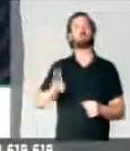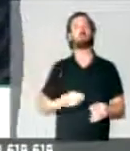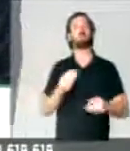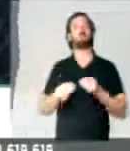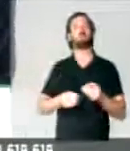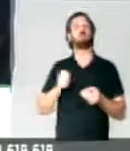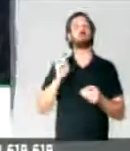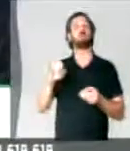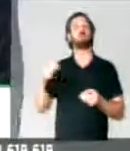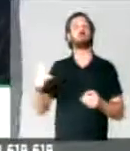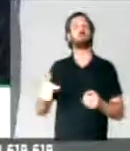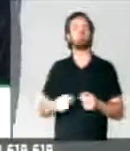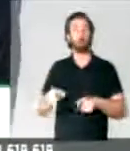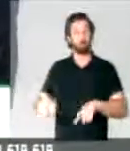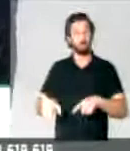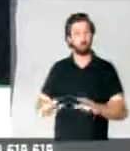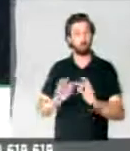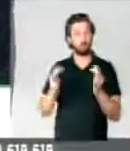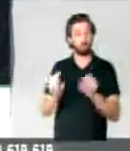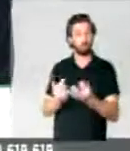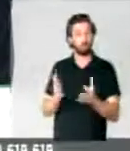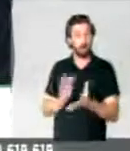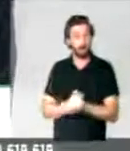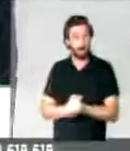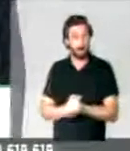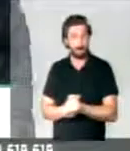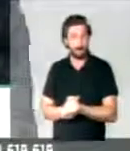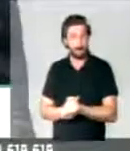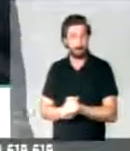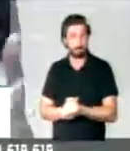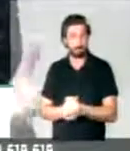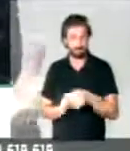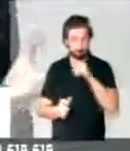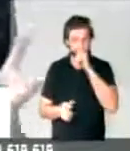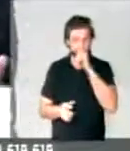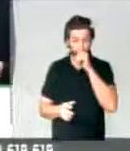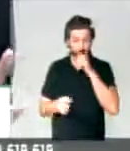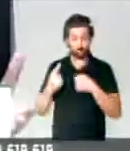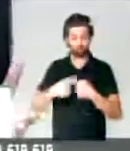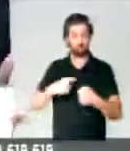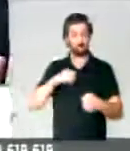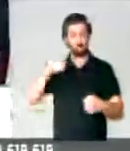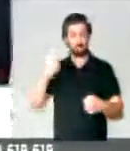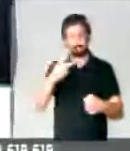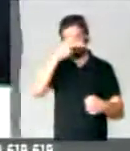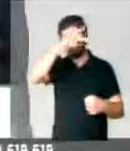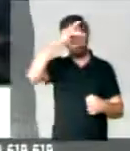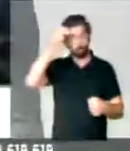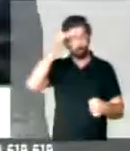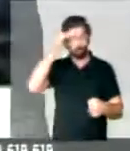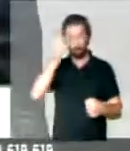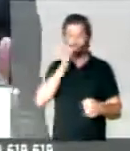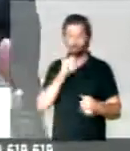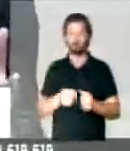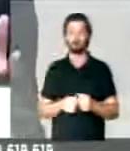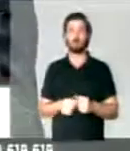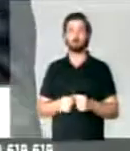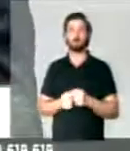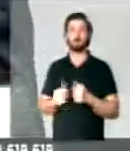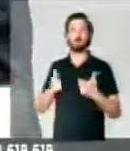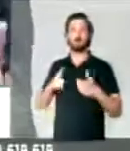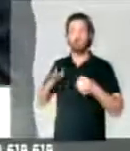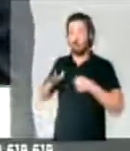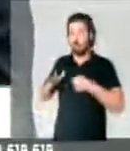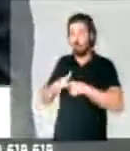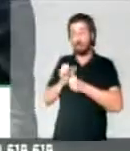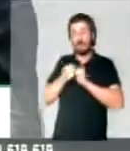nós não tivéssemos agricultura familiar? As cidades, a qual eu fui prefeito, por exemplo, ela está inchada,